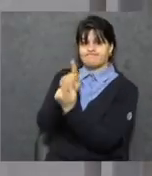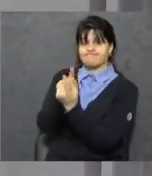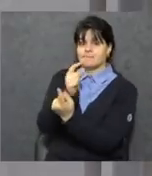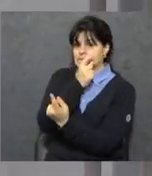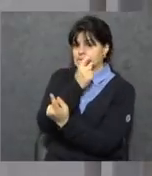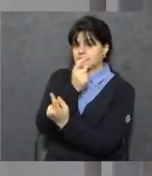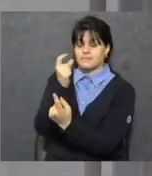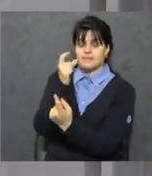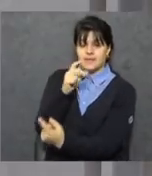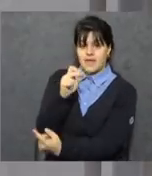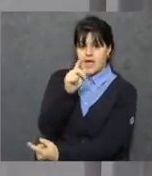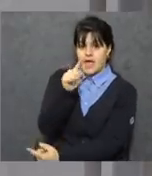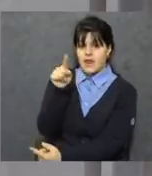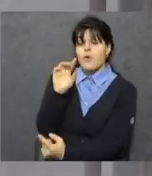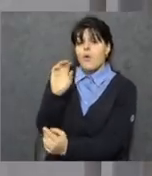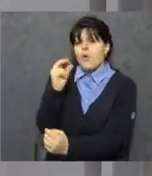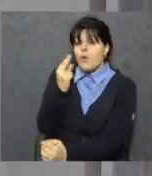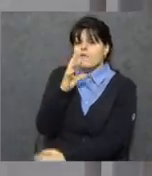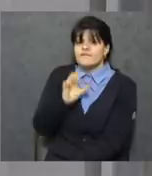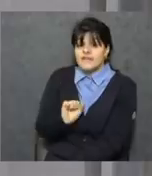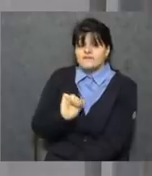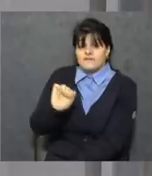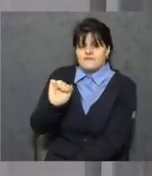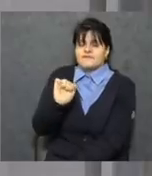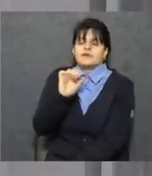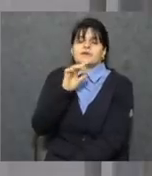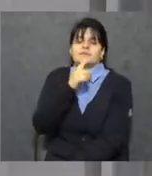algum dos sacerdotes seus filhos.